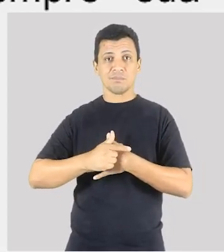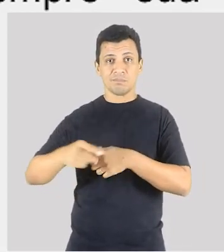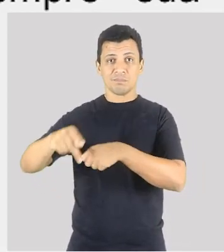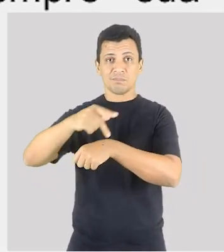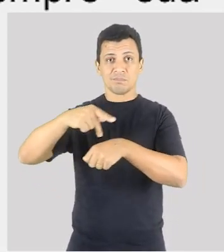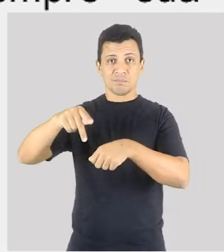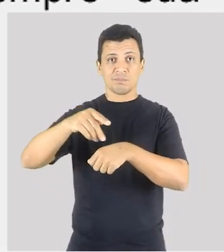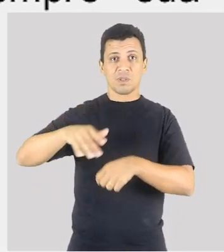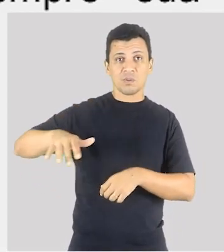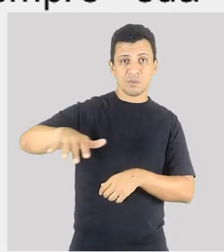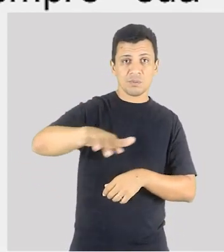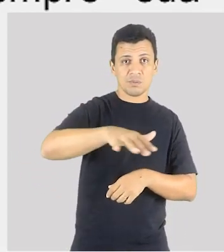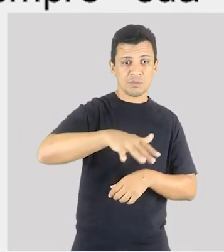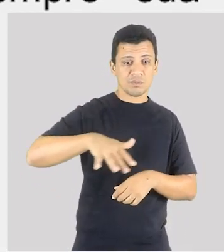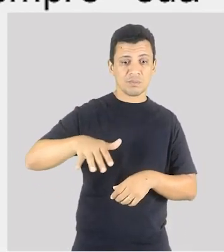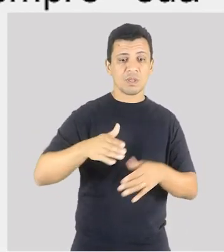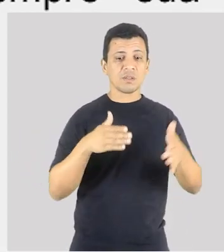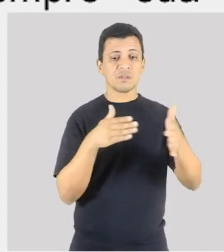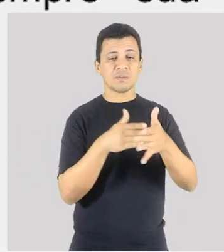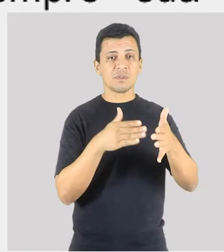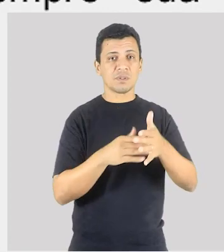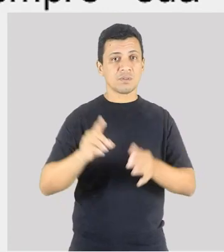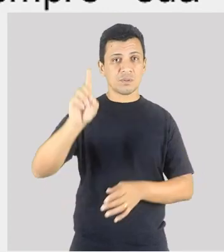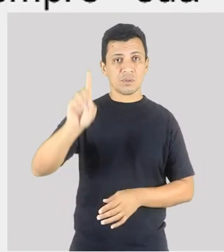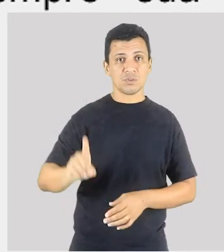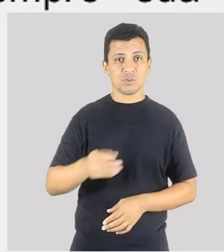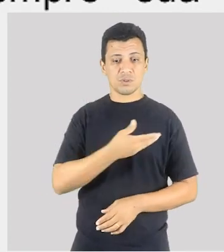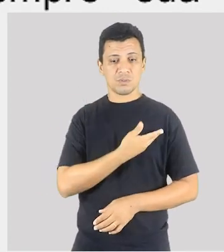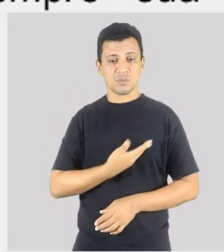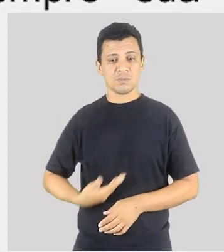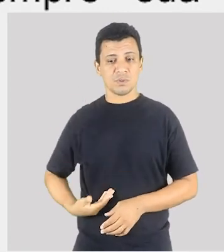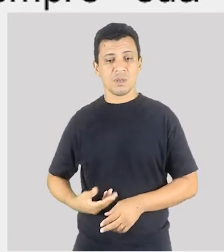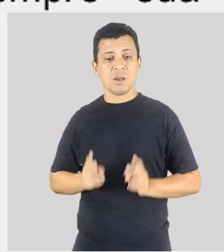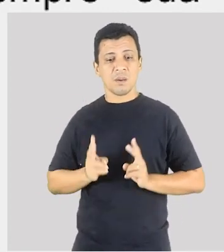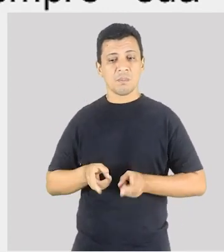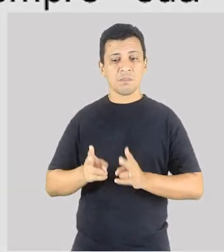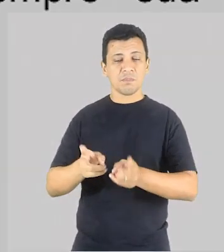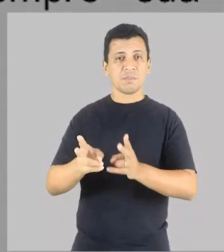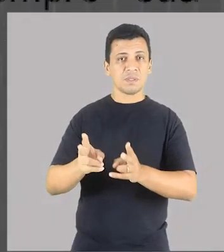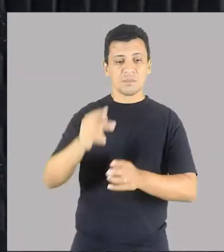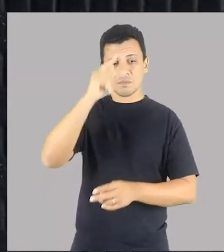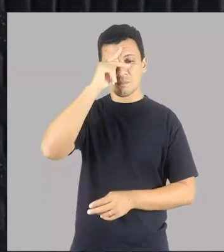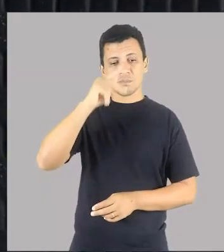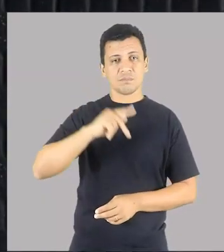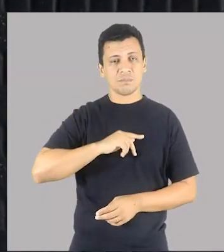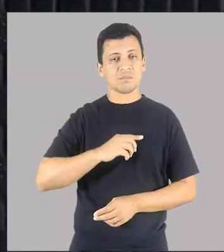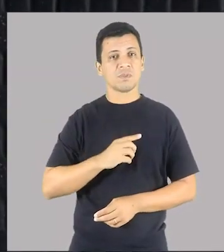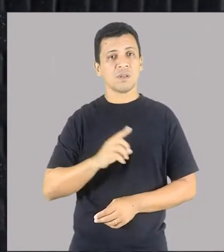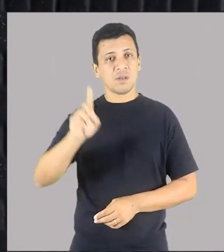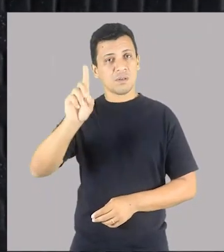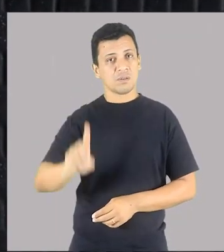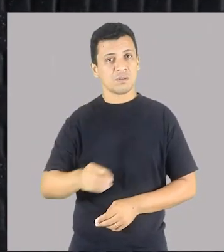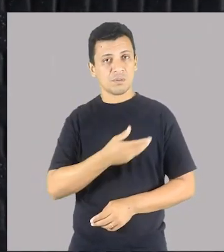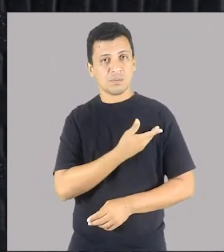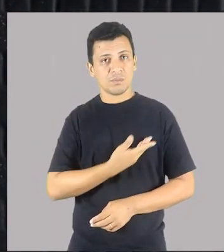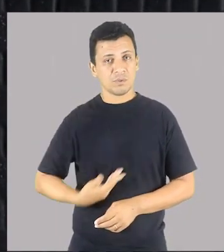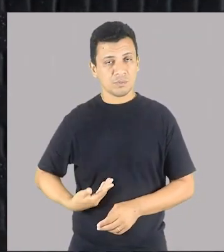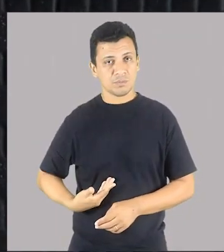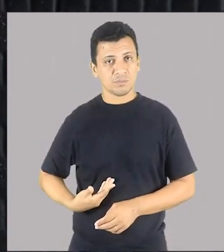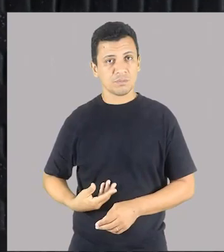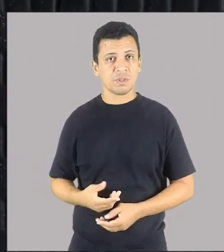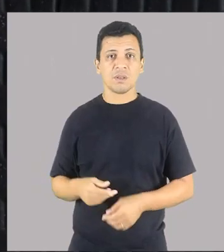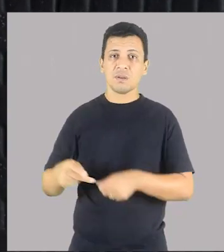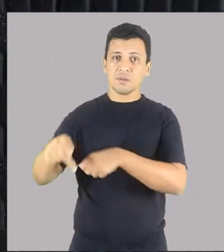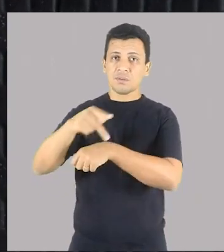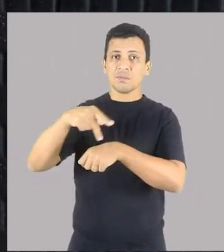Estado no território é limitada ao direito público, mantendo sua personalidade de direito público. A personalidade do Estado